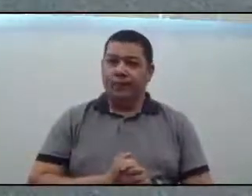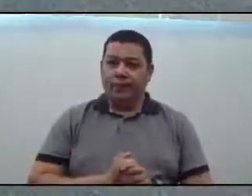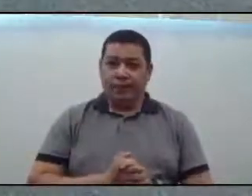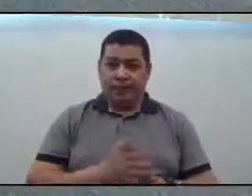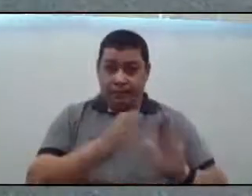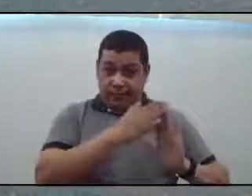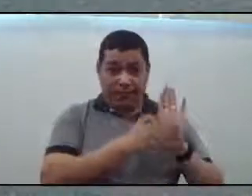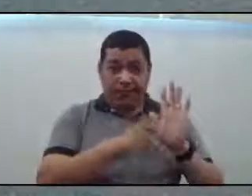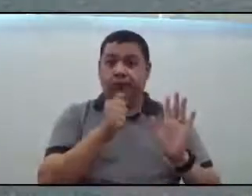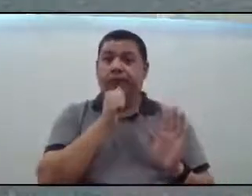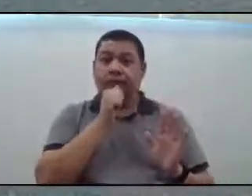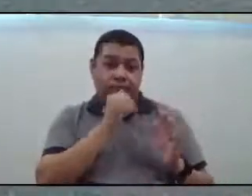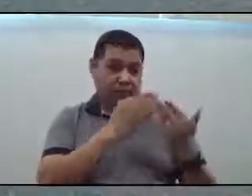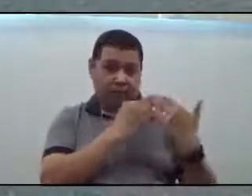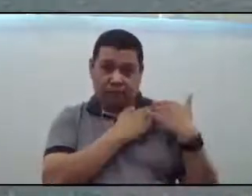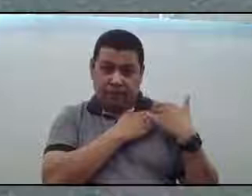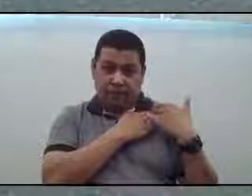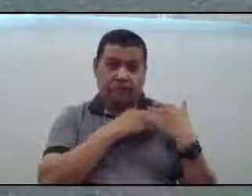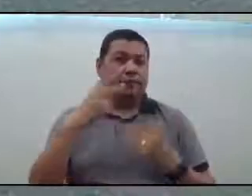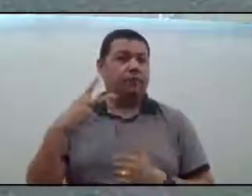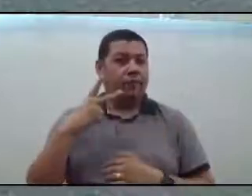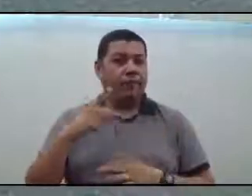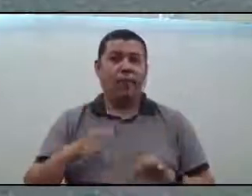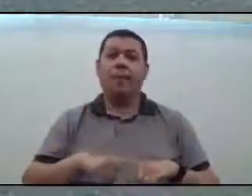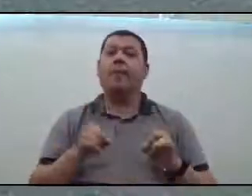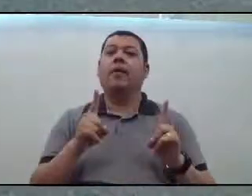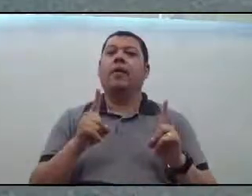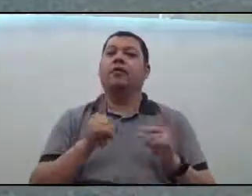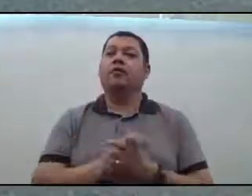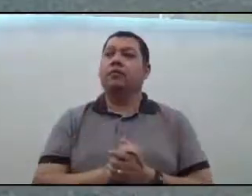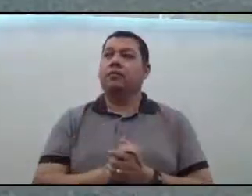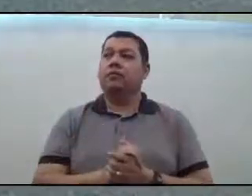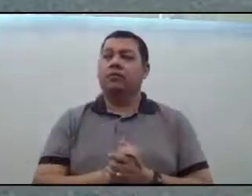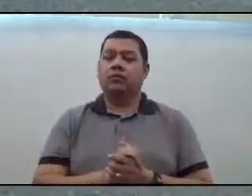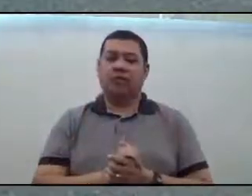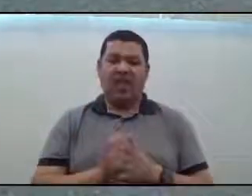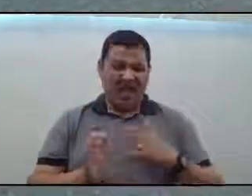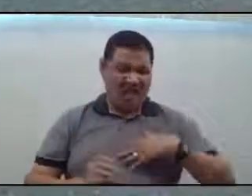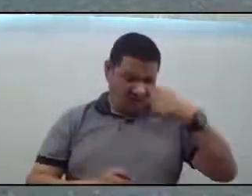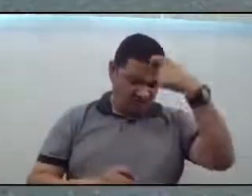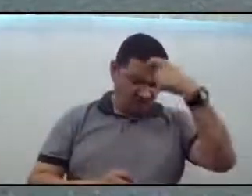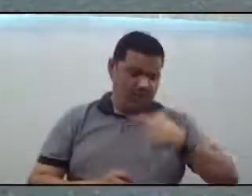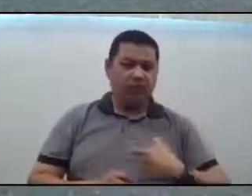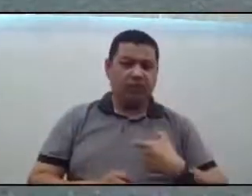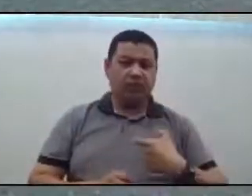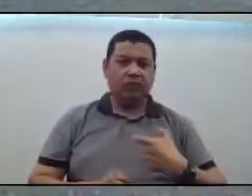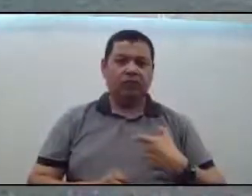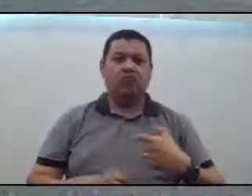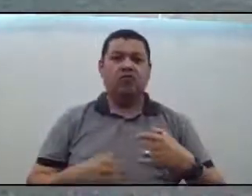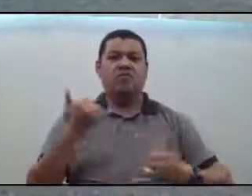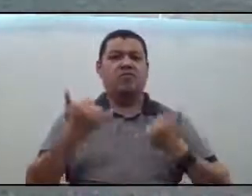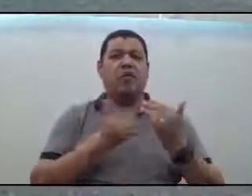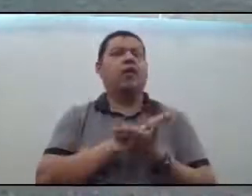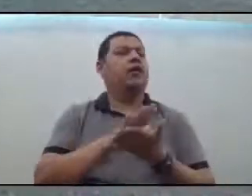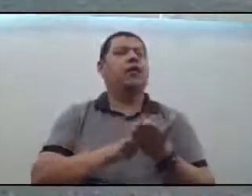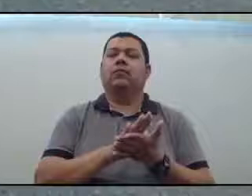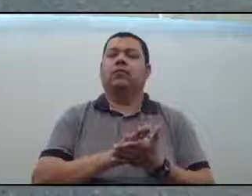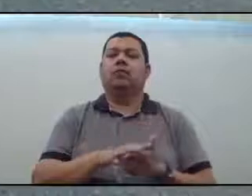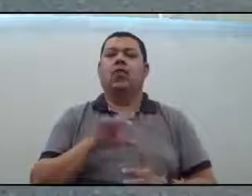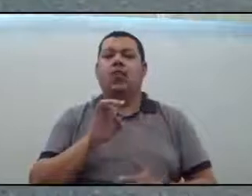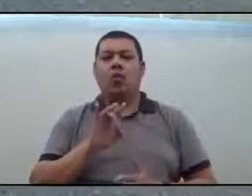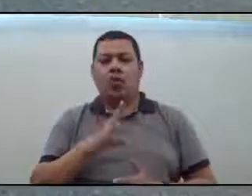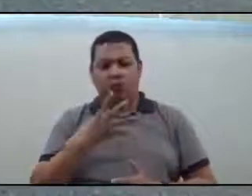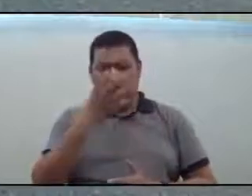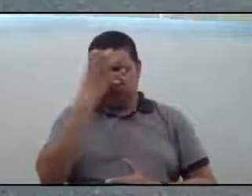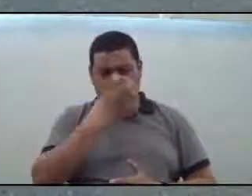né? Fazer essa cobrança, mas como sou uma pessoa que realmente eu não estou aqui para brincar, se eu tivesse aqui para fazer de